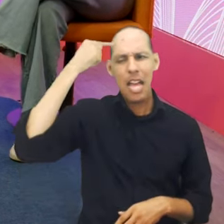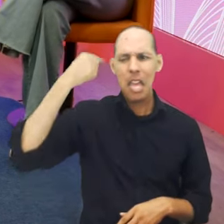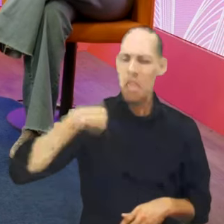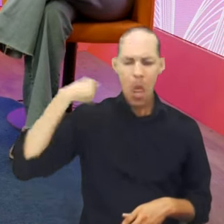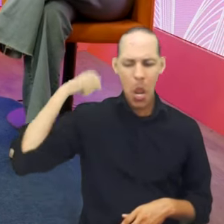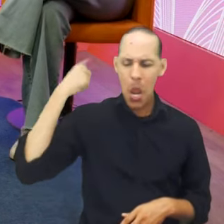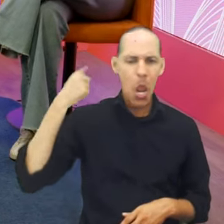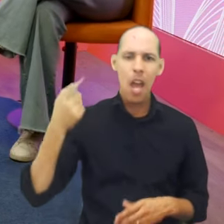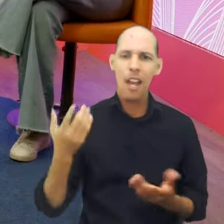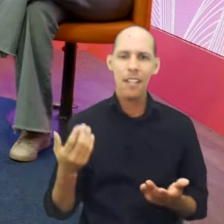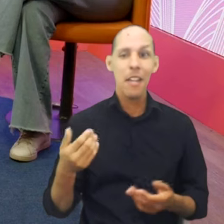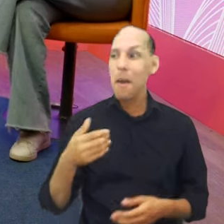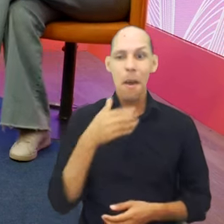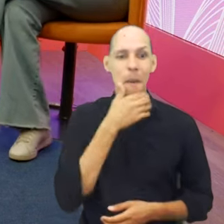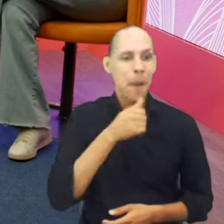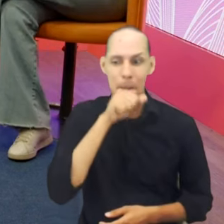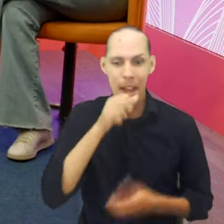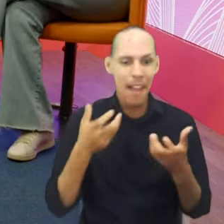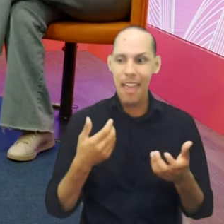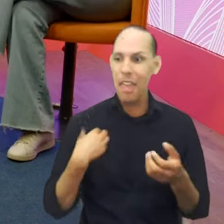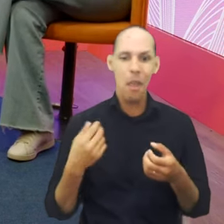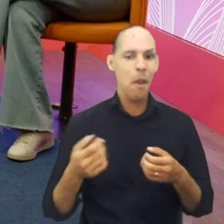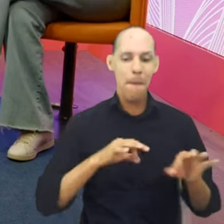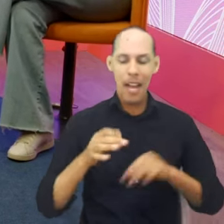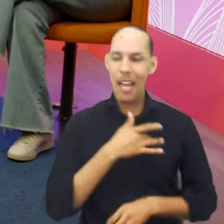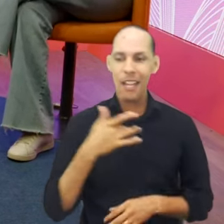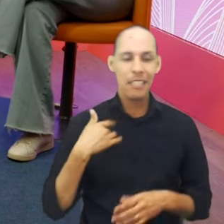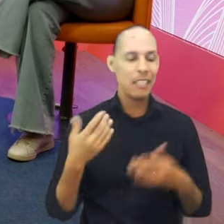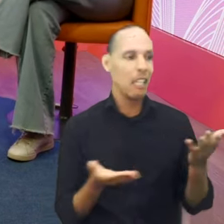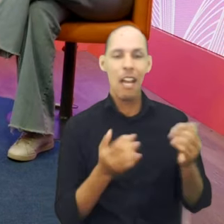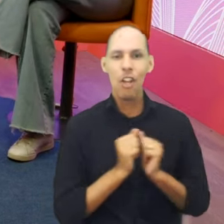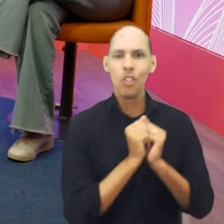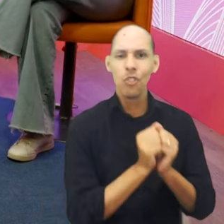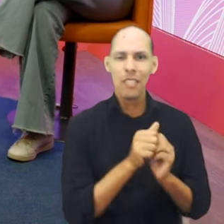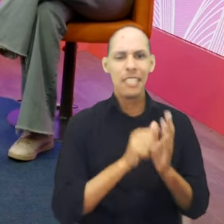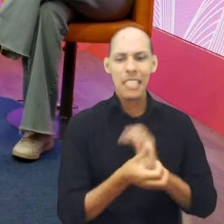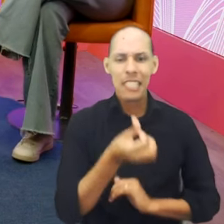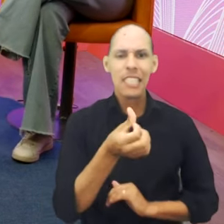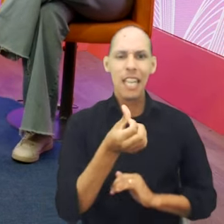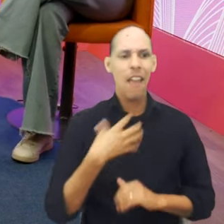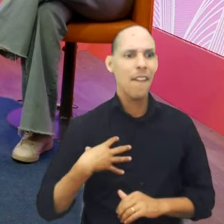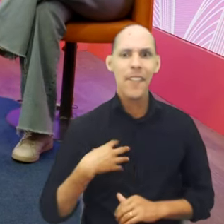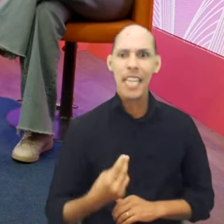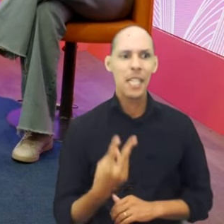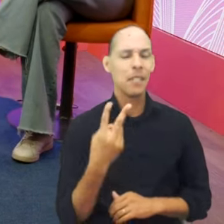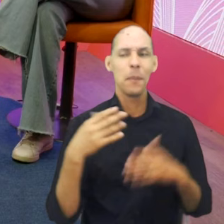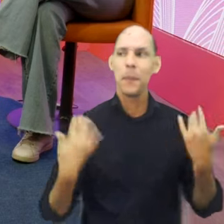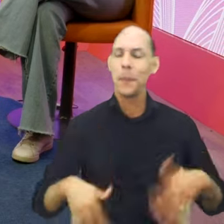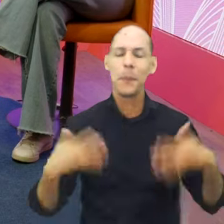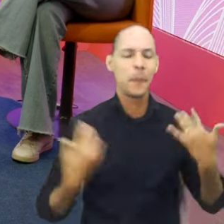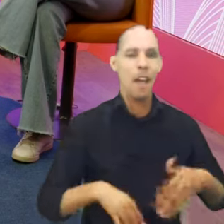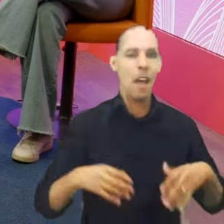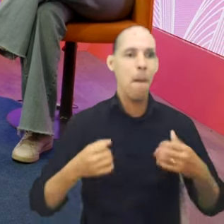de saúde. Deus, né? Todo mundo já me achava louco de... Meu Deus, você vai morar com uma pessoa 6 meses, 2 crianças, e aí pronto,